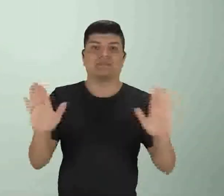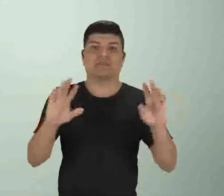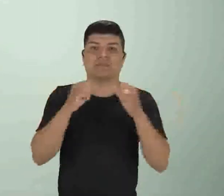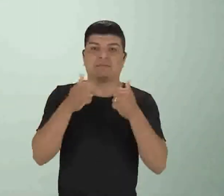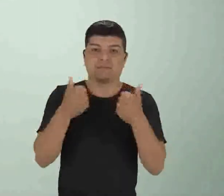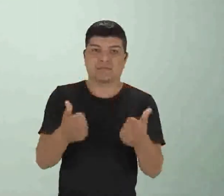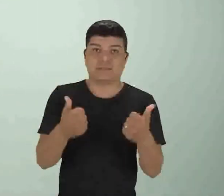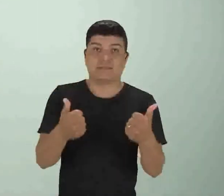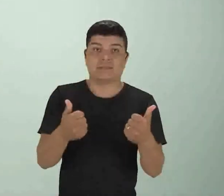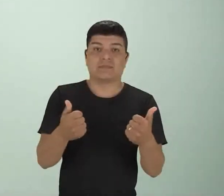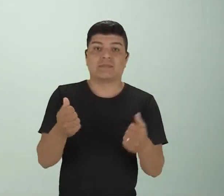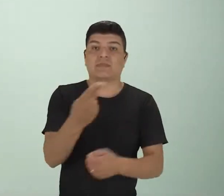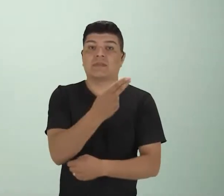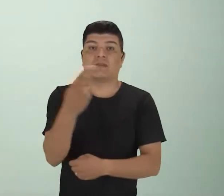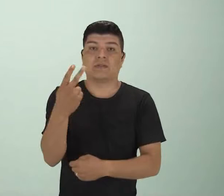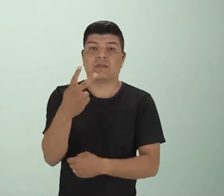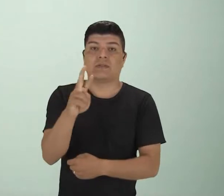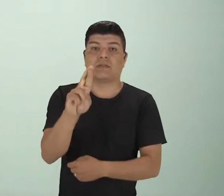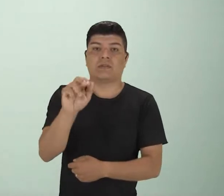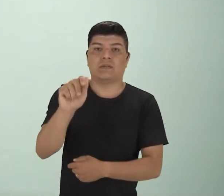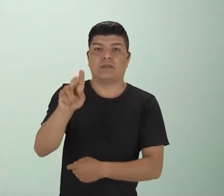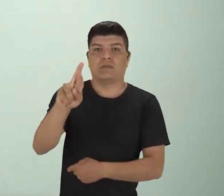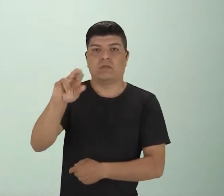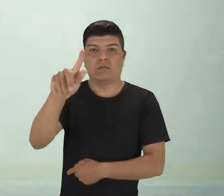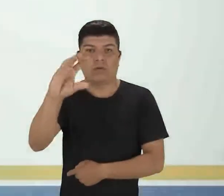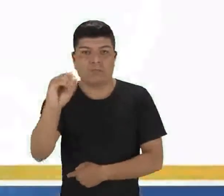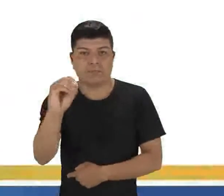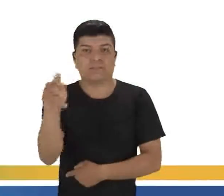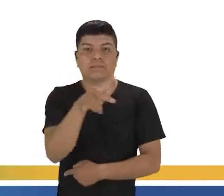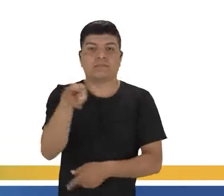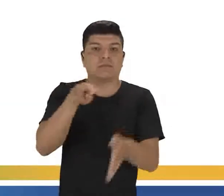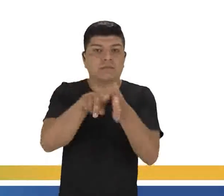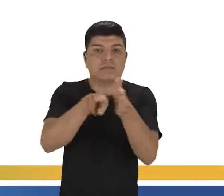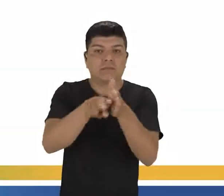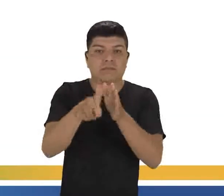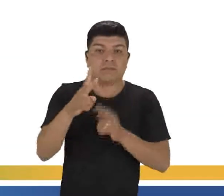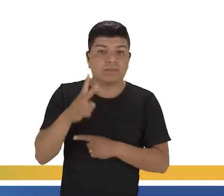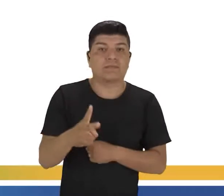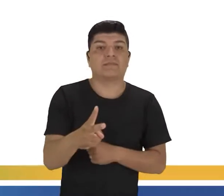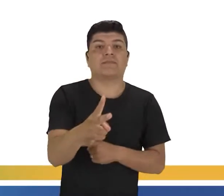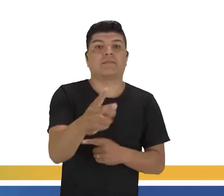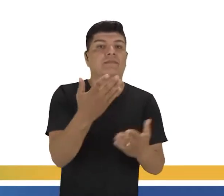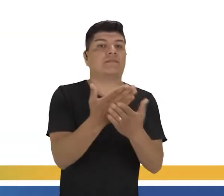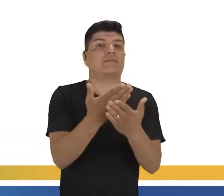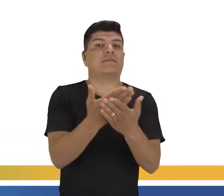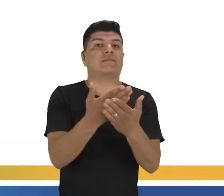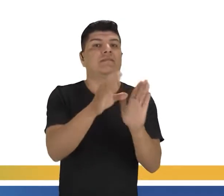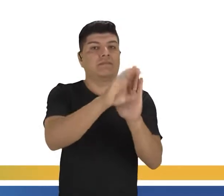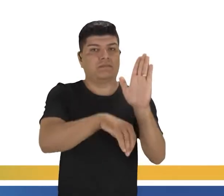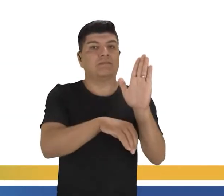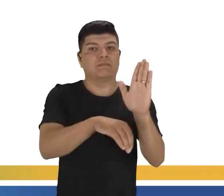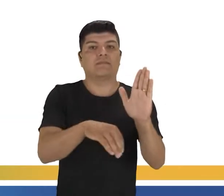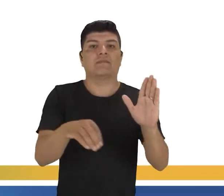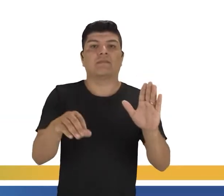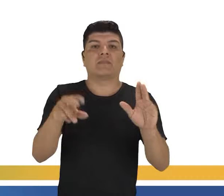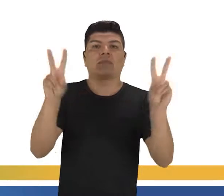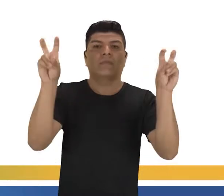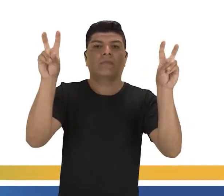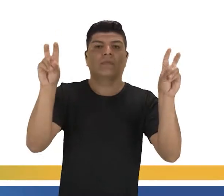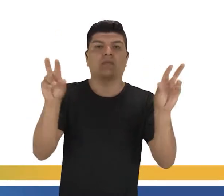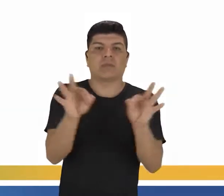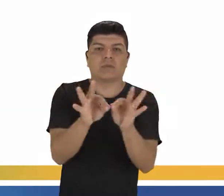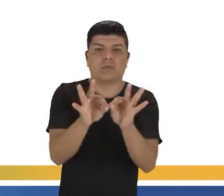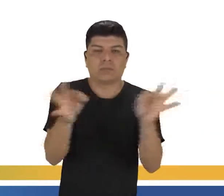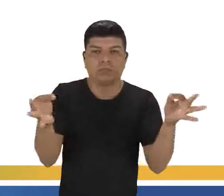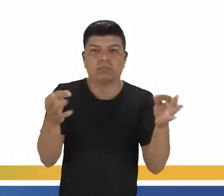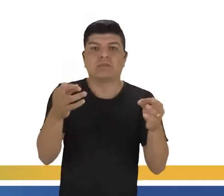Olá, tudo bem? Meu nome é Rodrigo, sou professor de Biologia e nós vamos dar continuidade ao nosso assunto que é a síntese de proteínas,